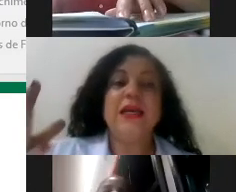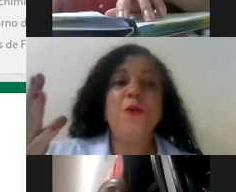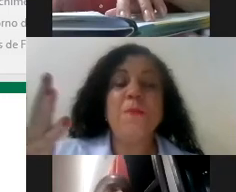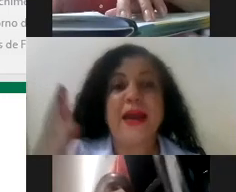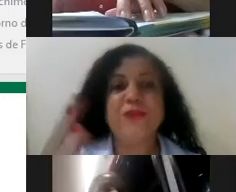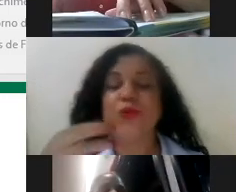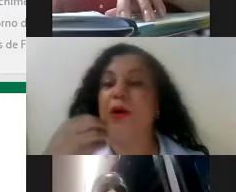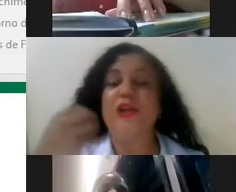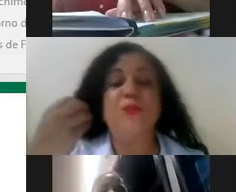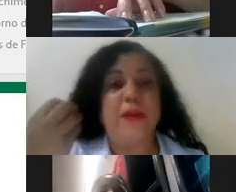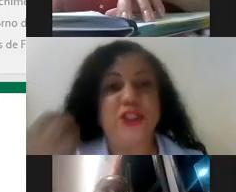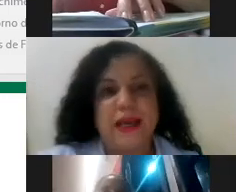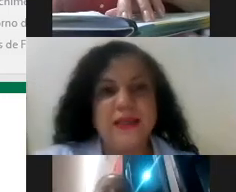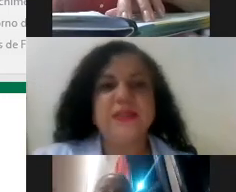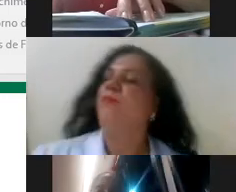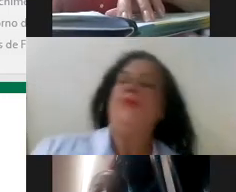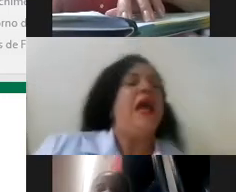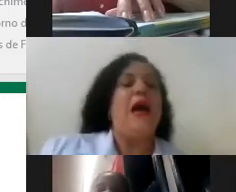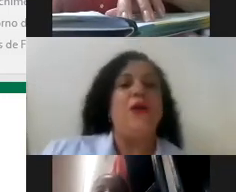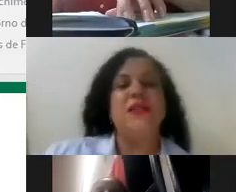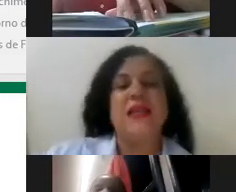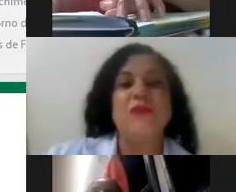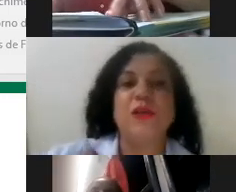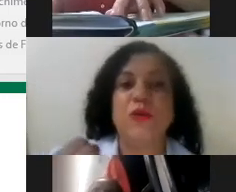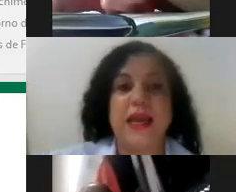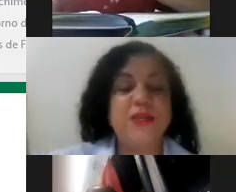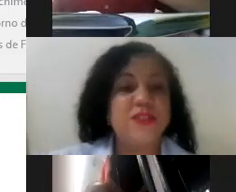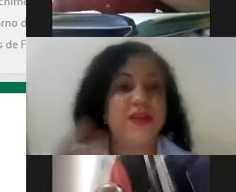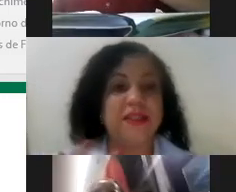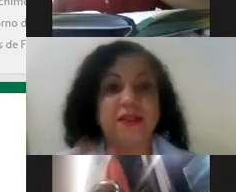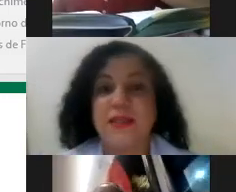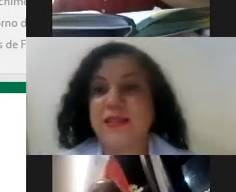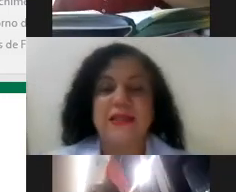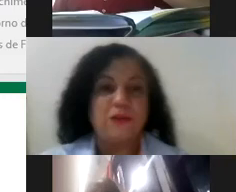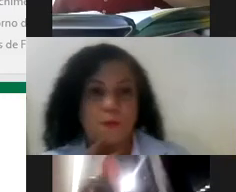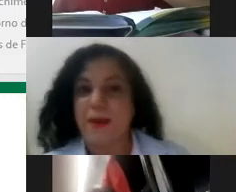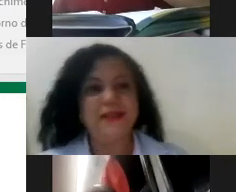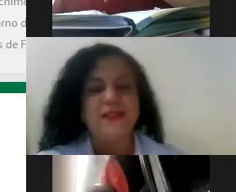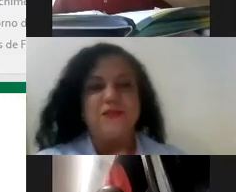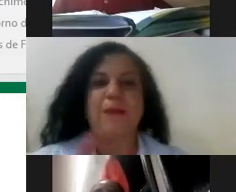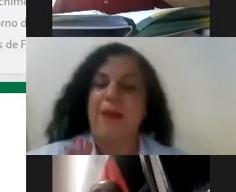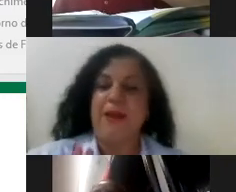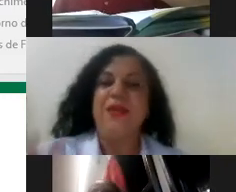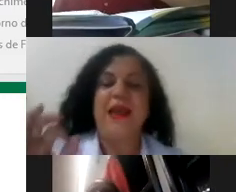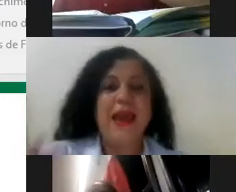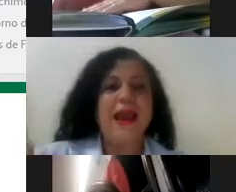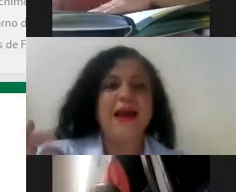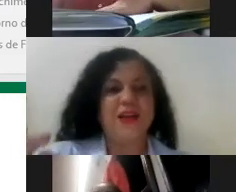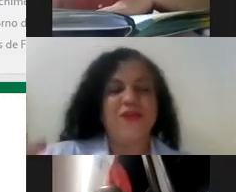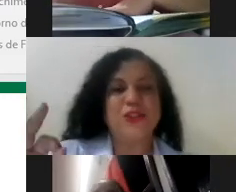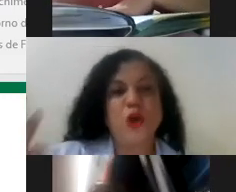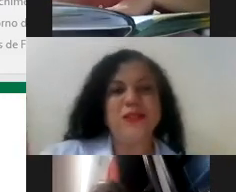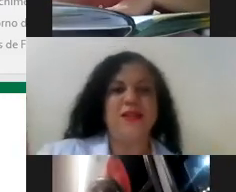vitais e que o médico, numa hora de uma emergência, a hora que você está lá com o seu cliente, você vai ter certeza se ele está tudo bem, se não está bem,